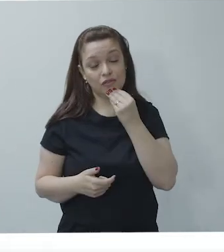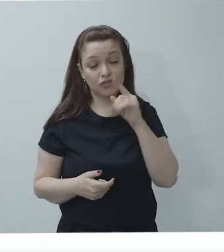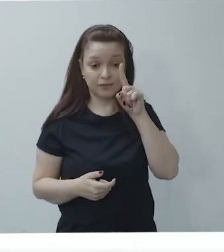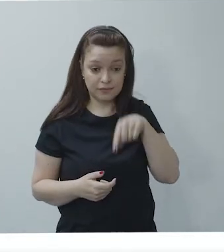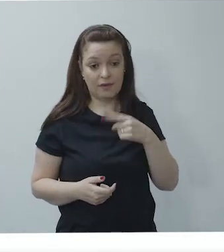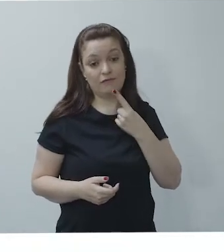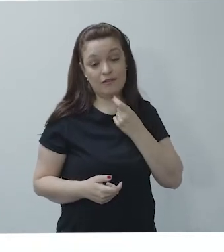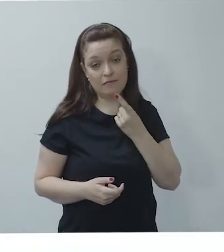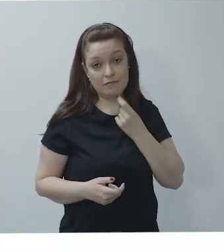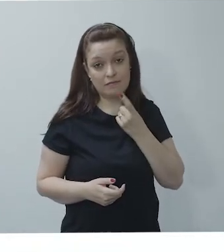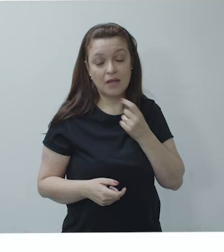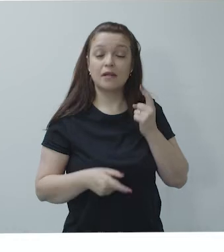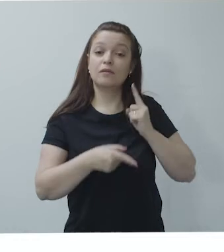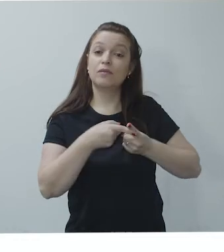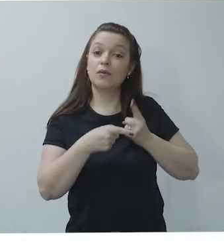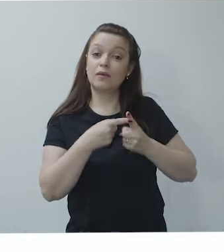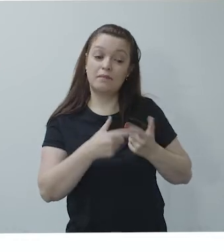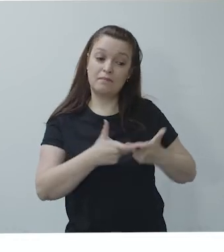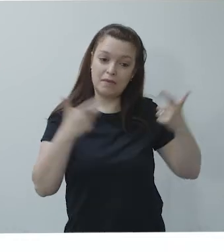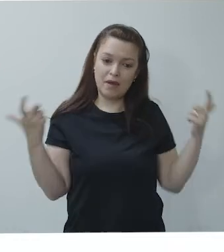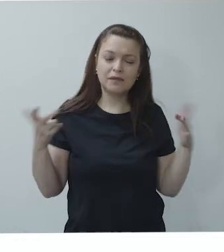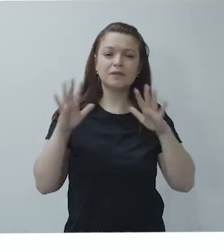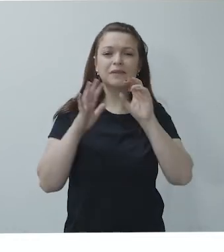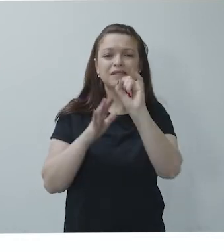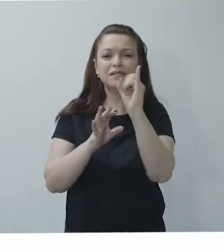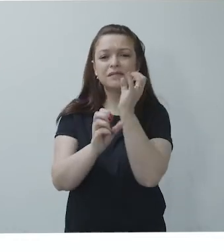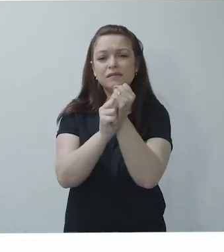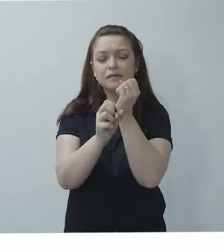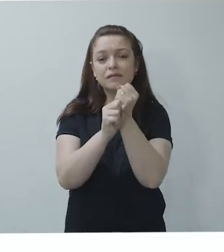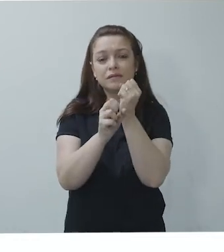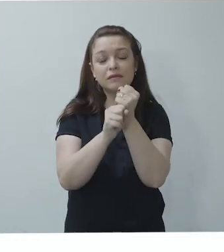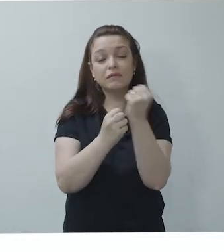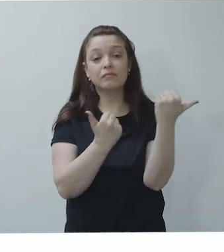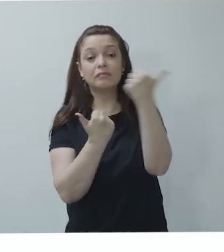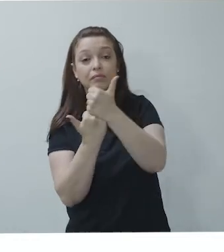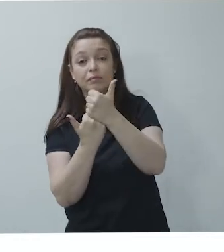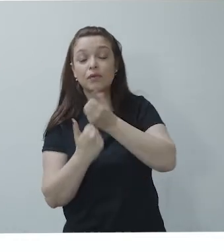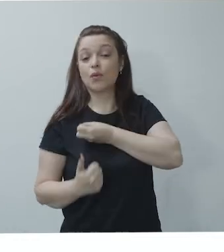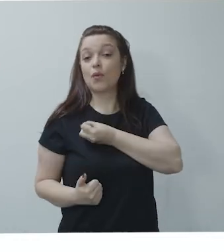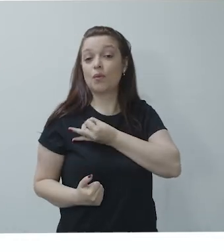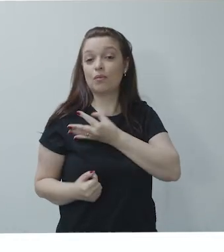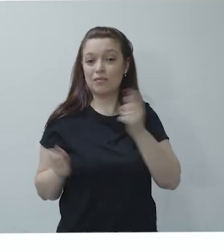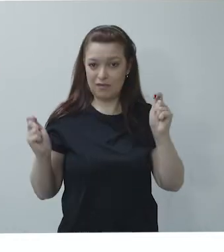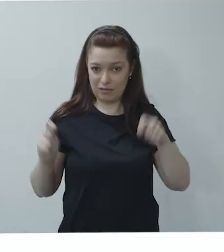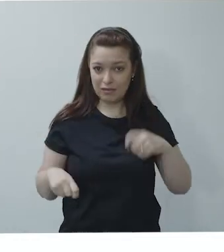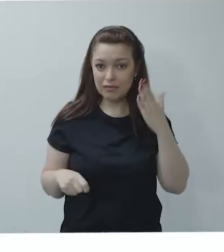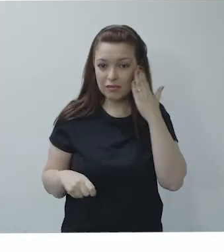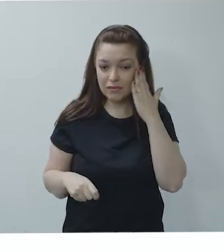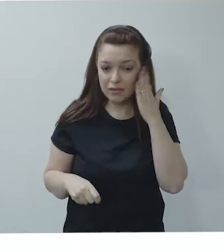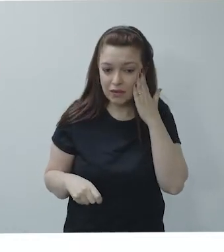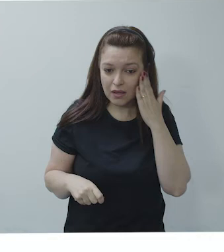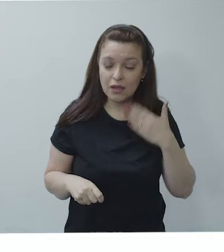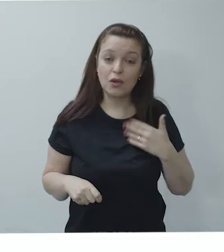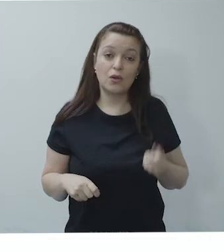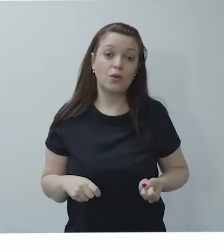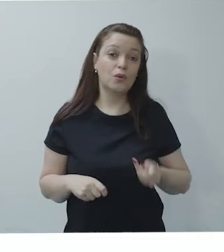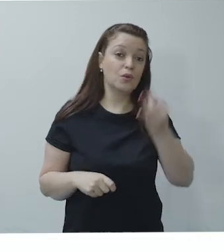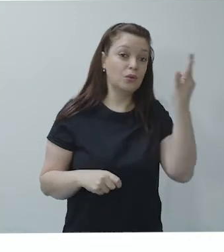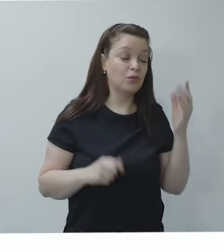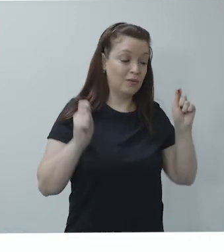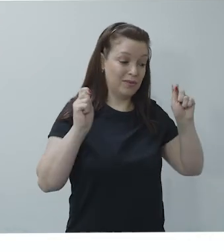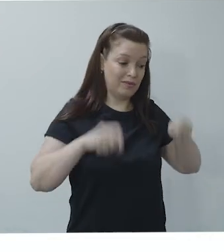se for para a gente fazer o cálculo matemático lá, usando o número de casos favoráveis e o número de